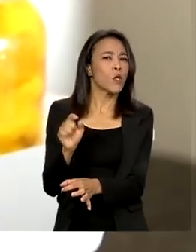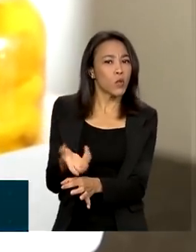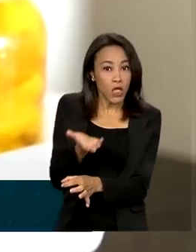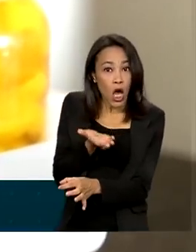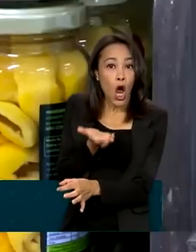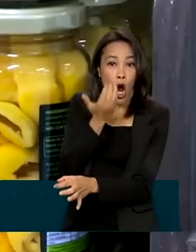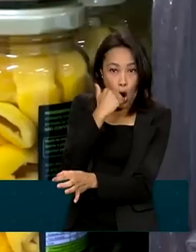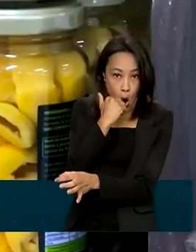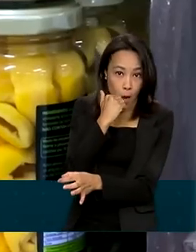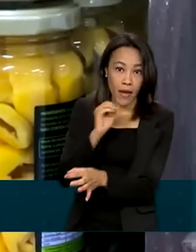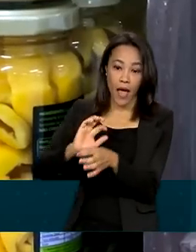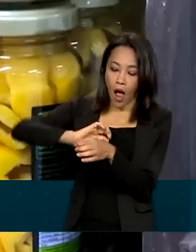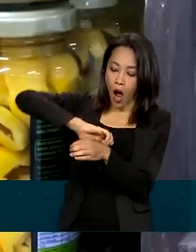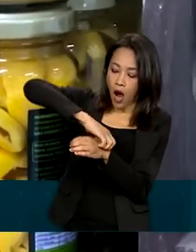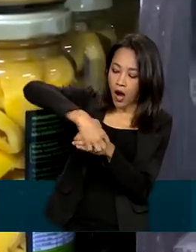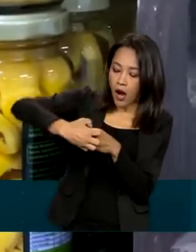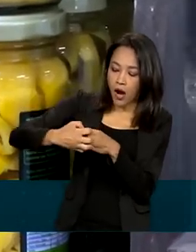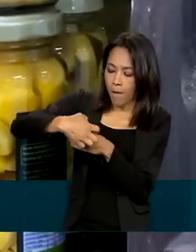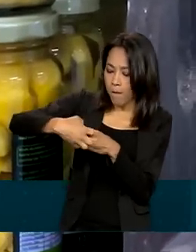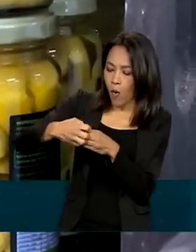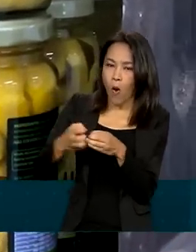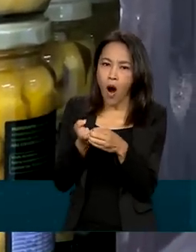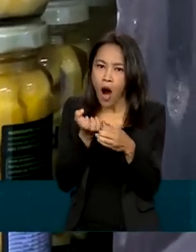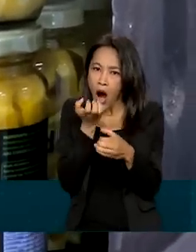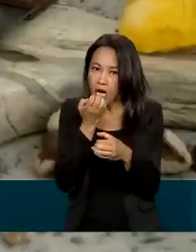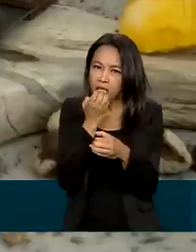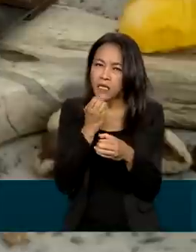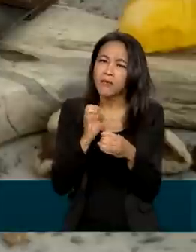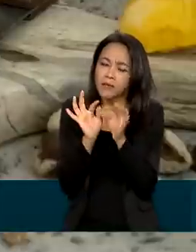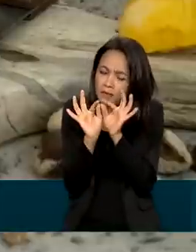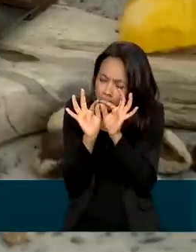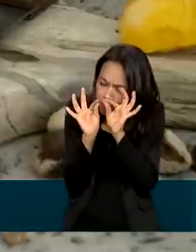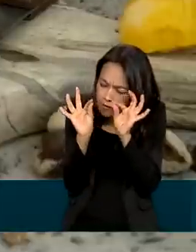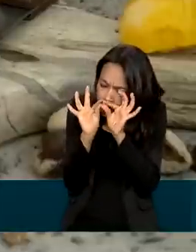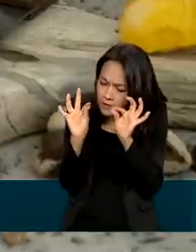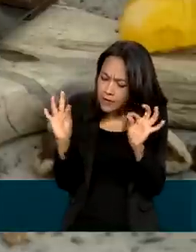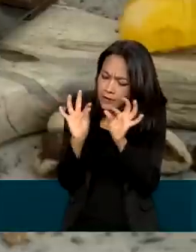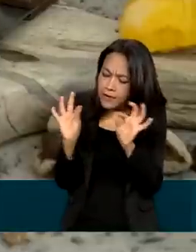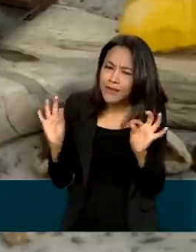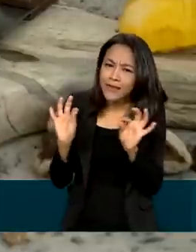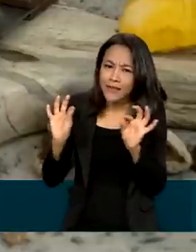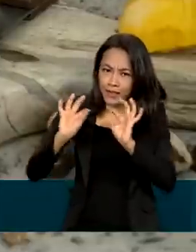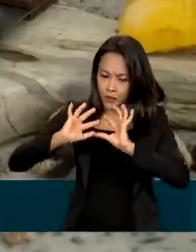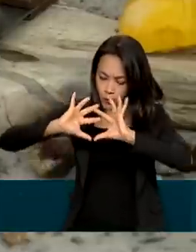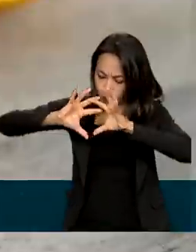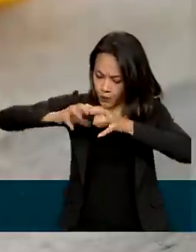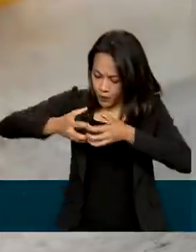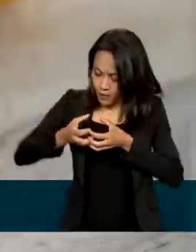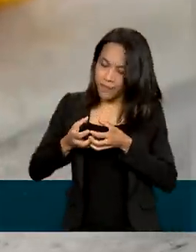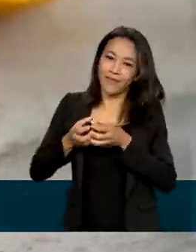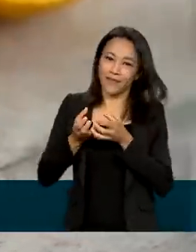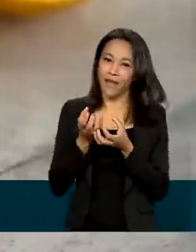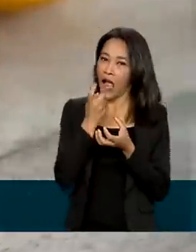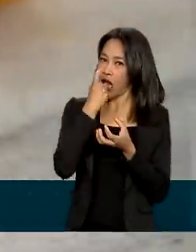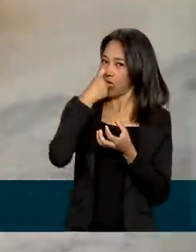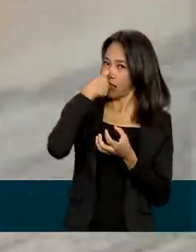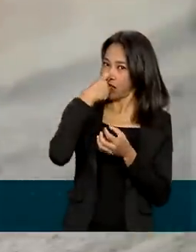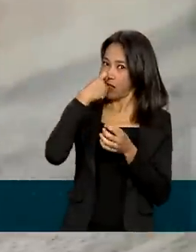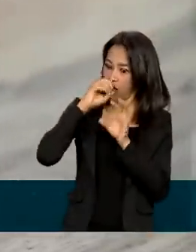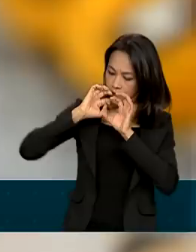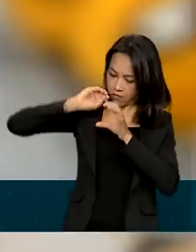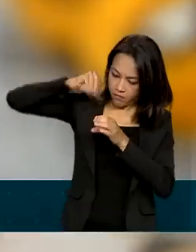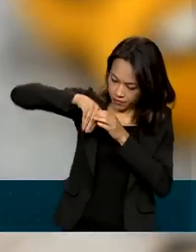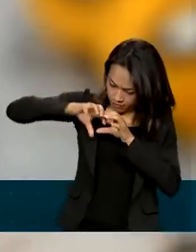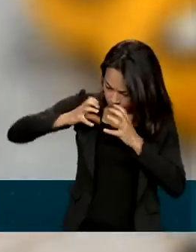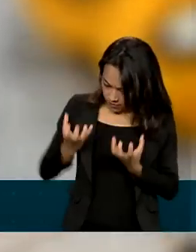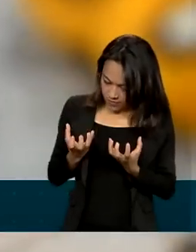se come dele é a polpa é relativamente fina uma camada que cobre o caroço e esse caroço